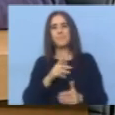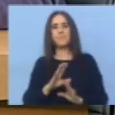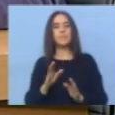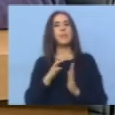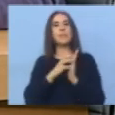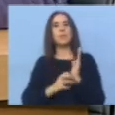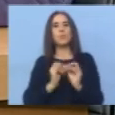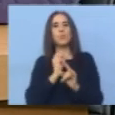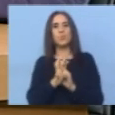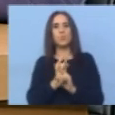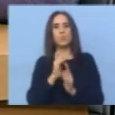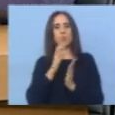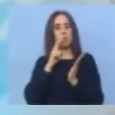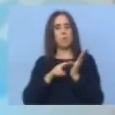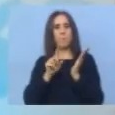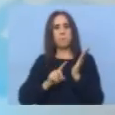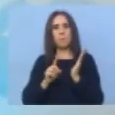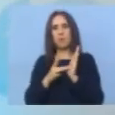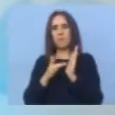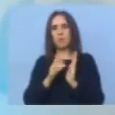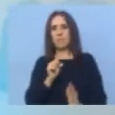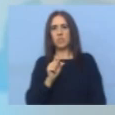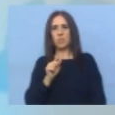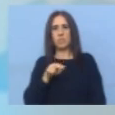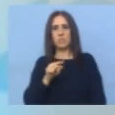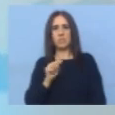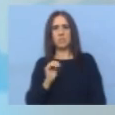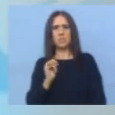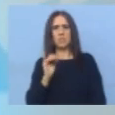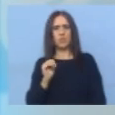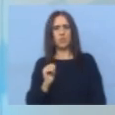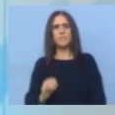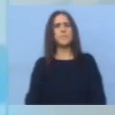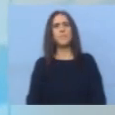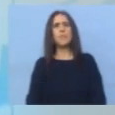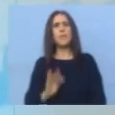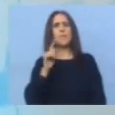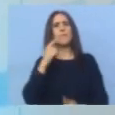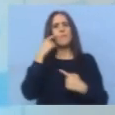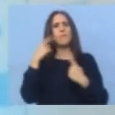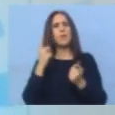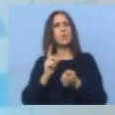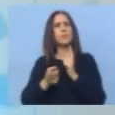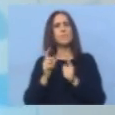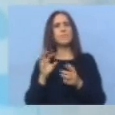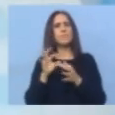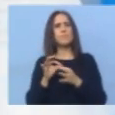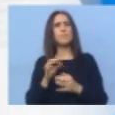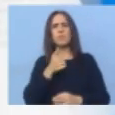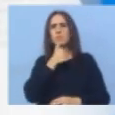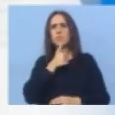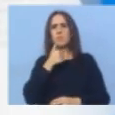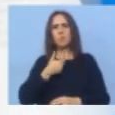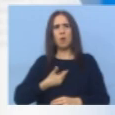outro texto, a primeira leitura, que é do livro do Gênesis. Que sinal é esse de fé que aí está, à volta do sacrifício?